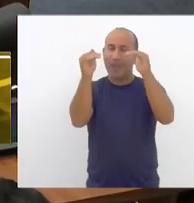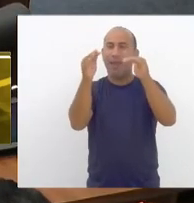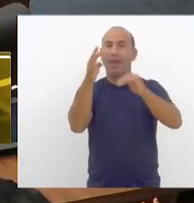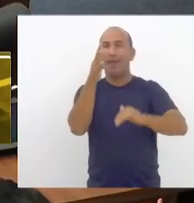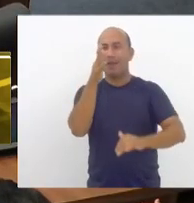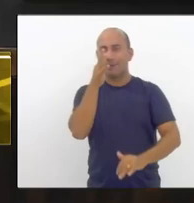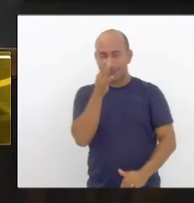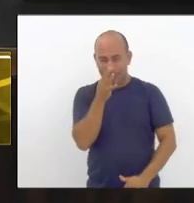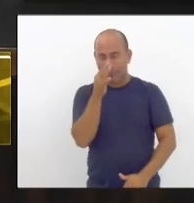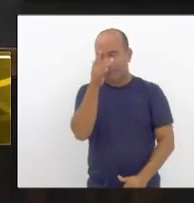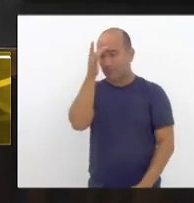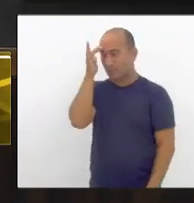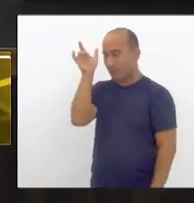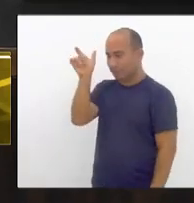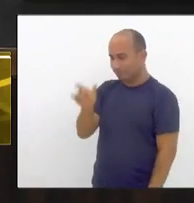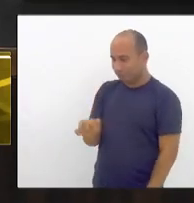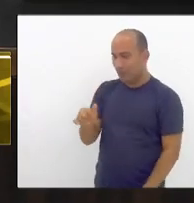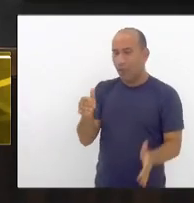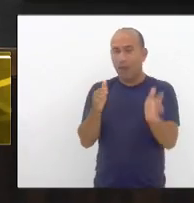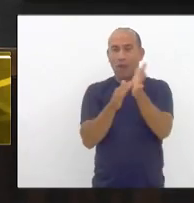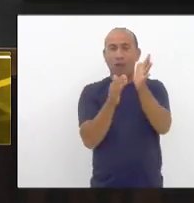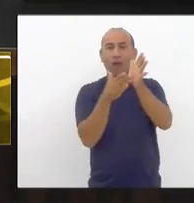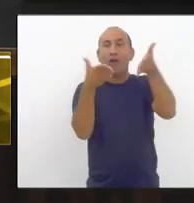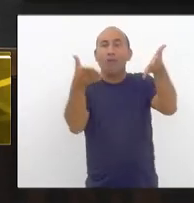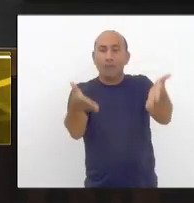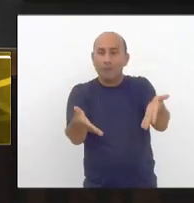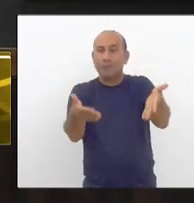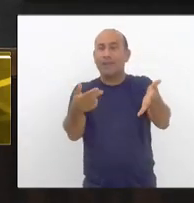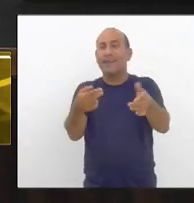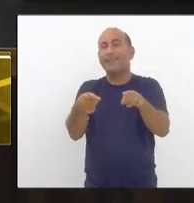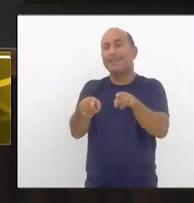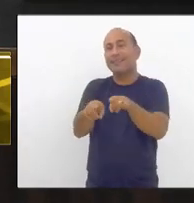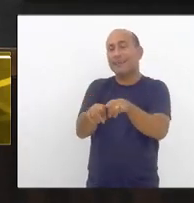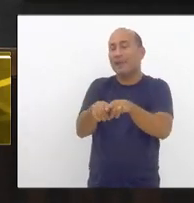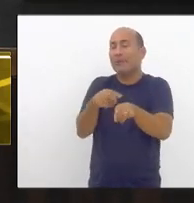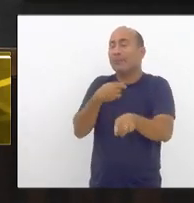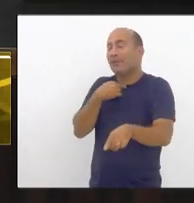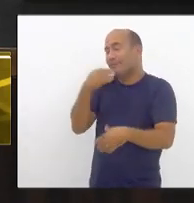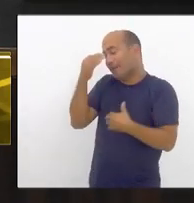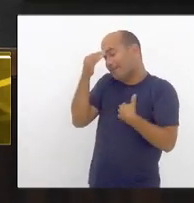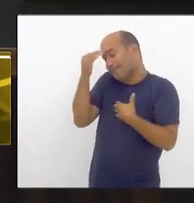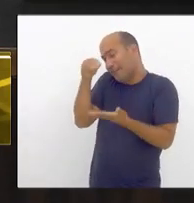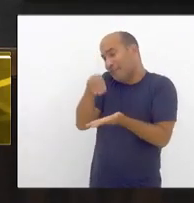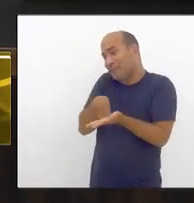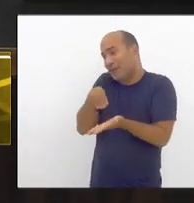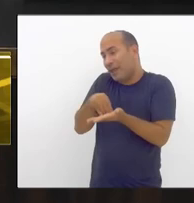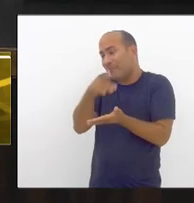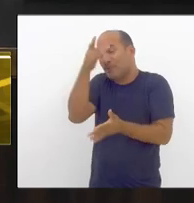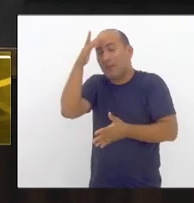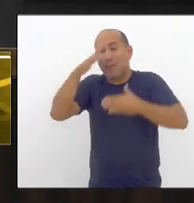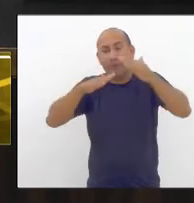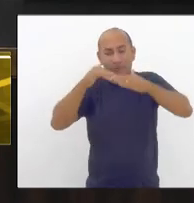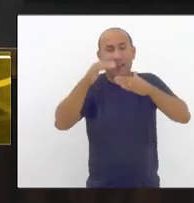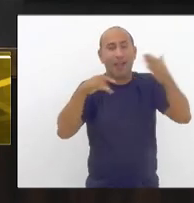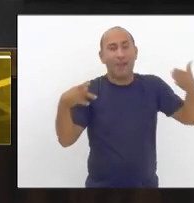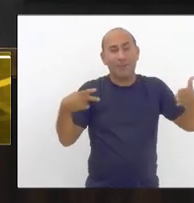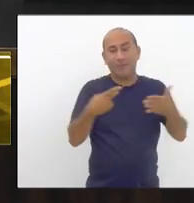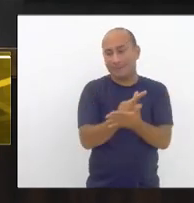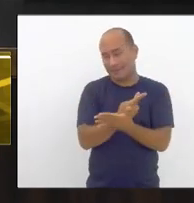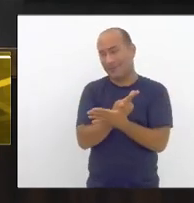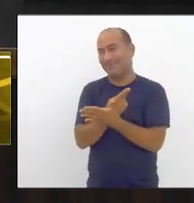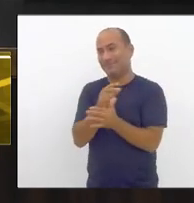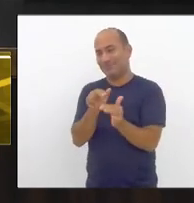ao homenageado de hoje também não posso deixar de agradecer aos profissionais que contribuíram para que esse evento